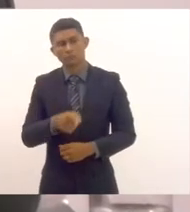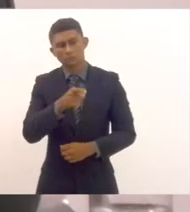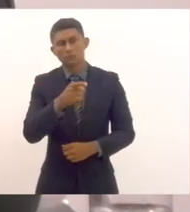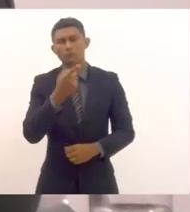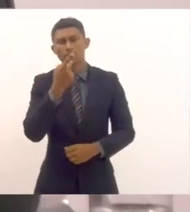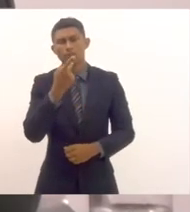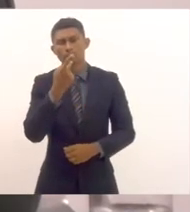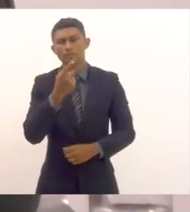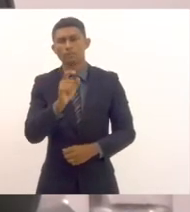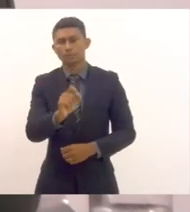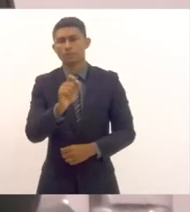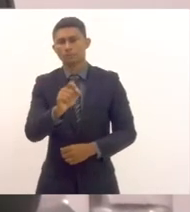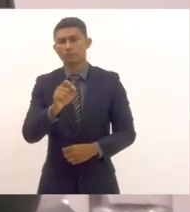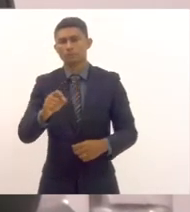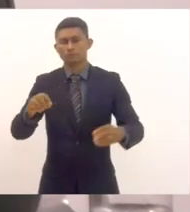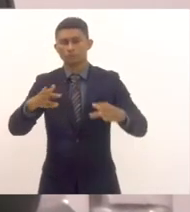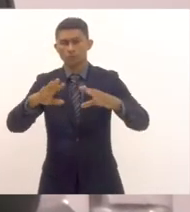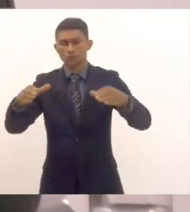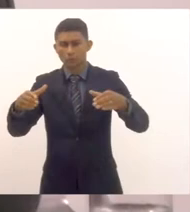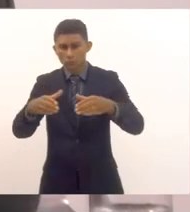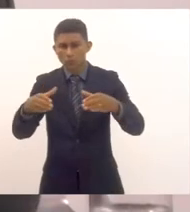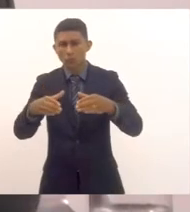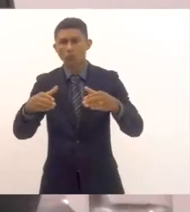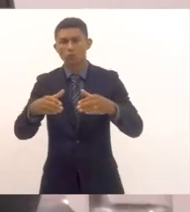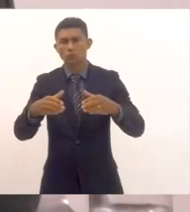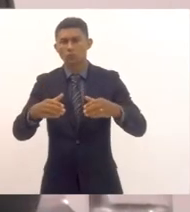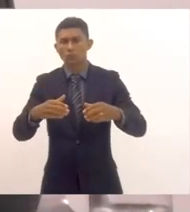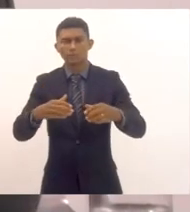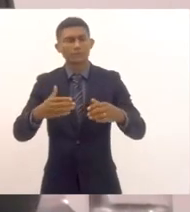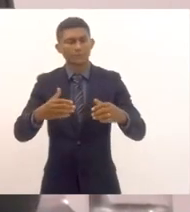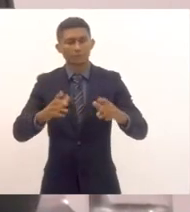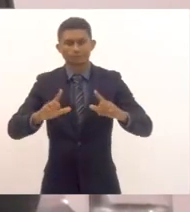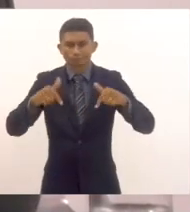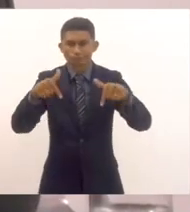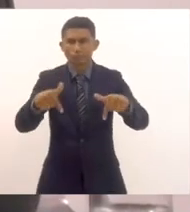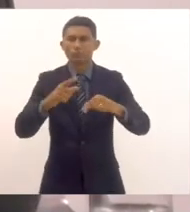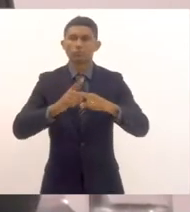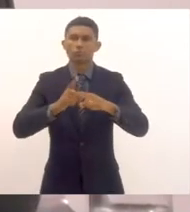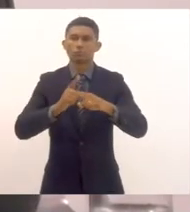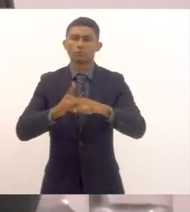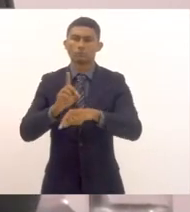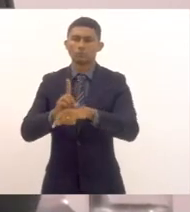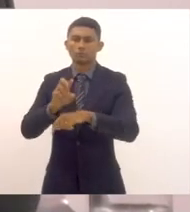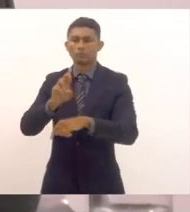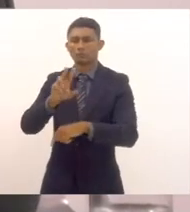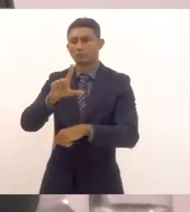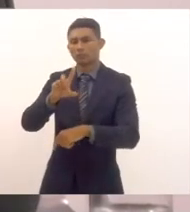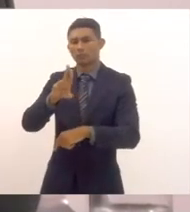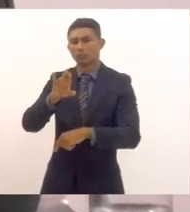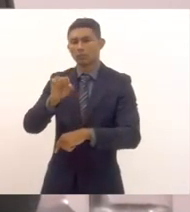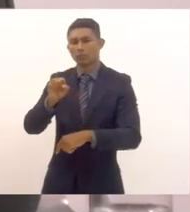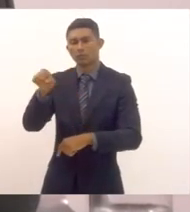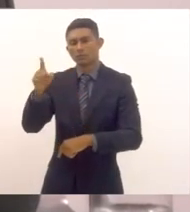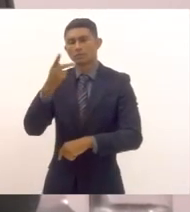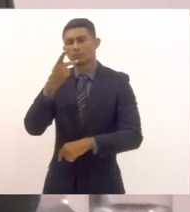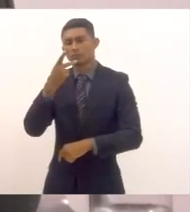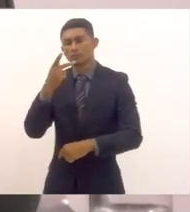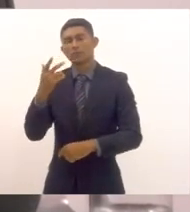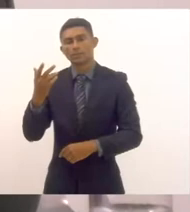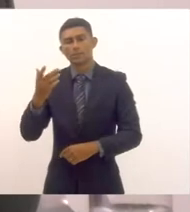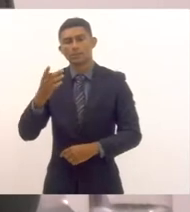questionar aqui a questão da força tá graça que por exemplo é quando o Dr Luiz Henrique fala dessa importante decisão